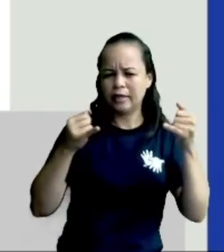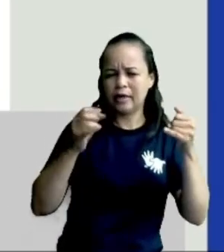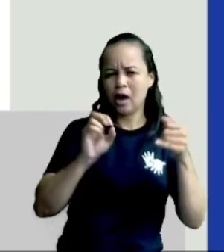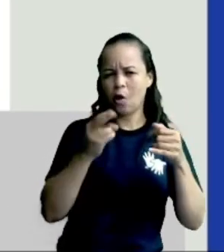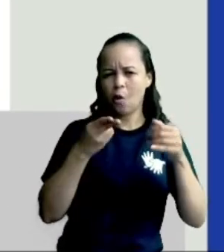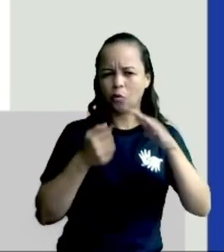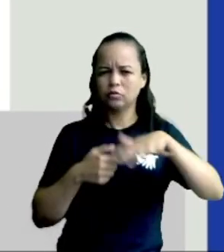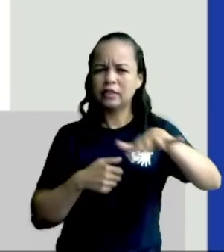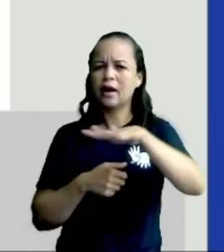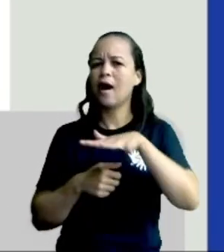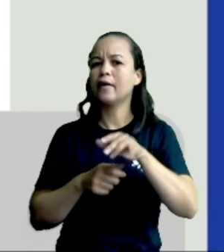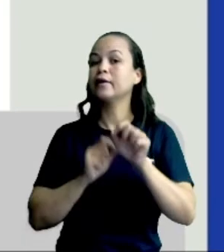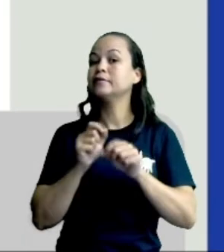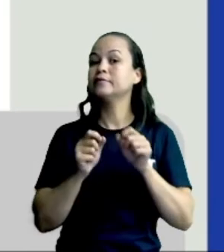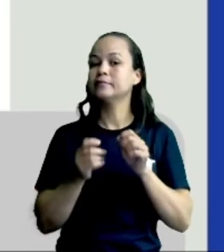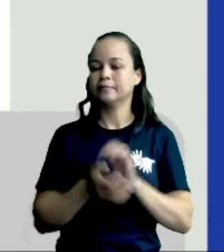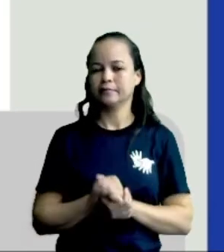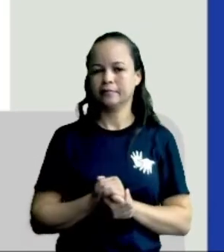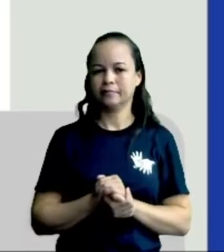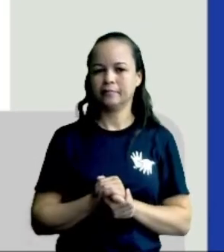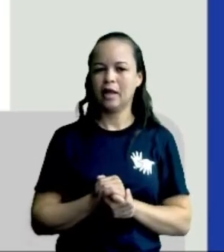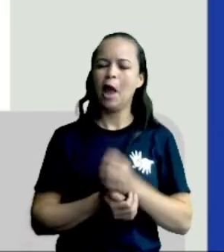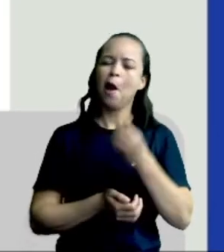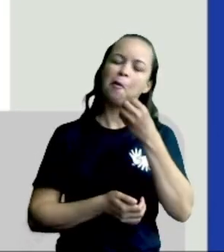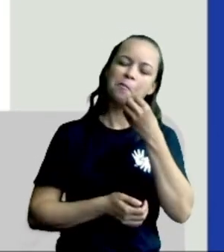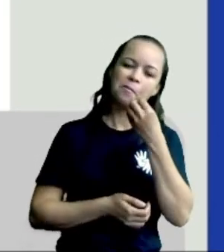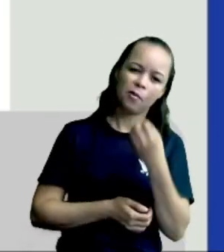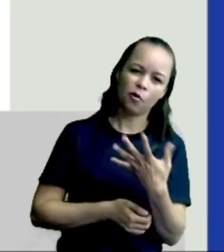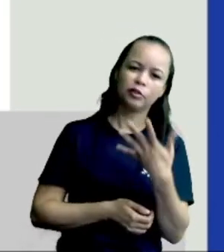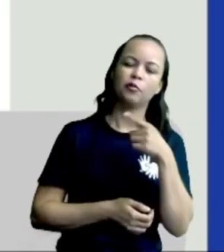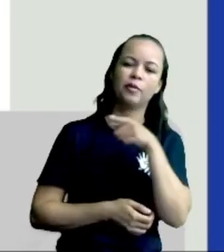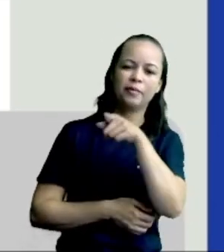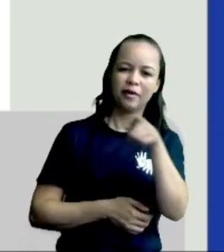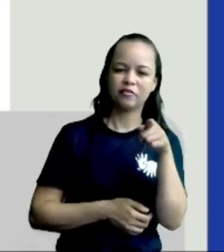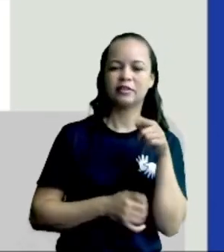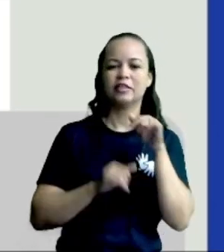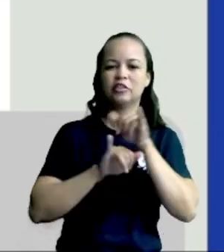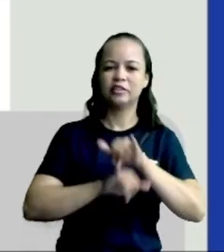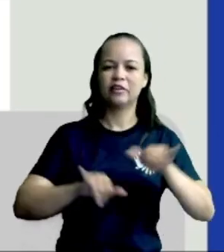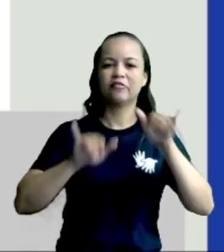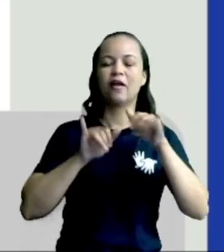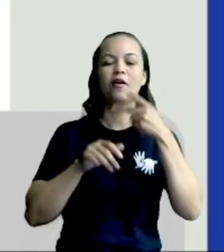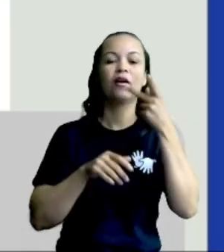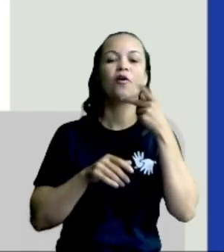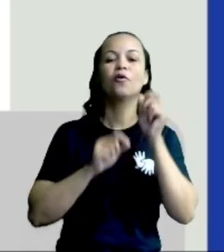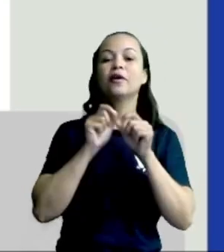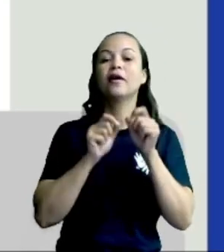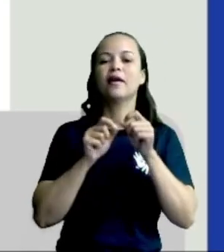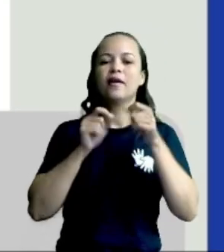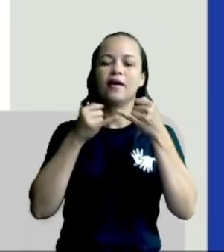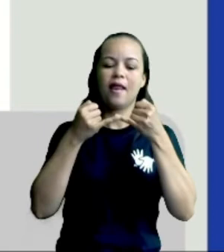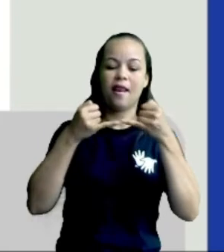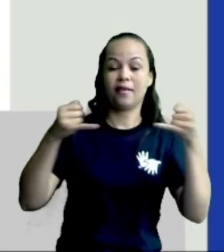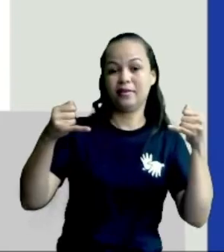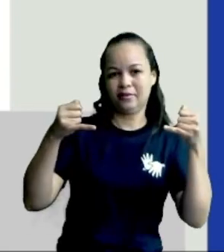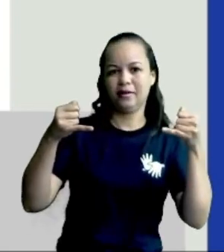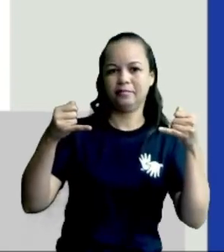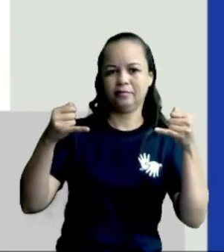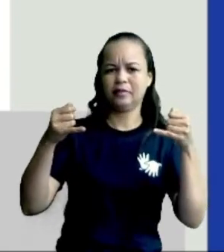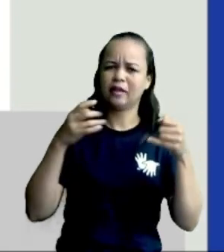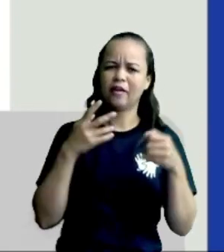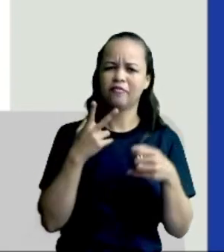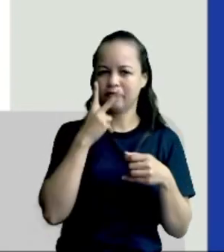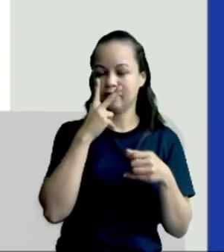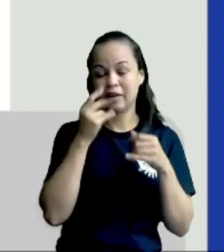área? Muito bem para quem disse linha. Olha como ele é fácil de identificar, não é? Então, o que